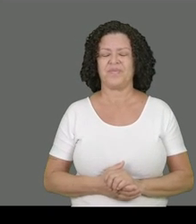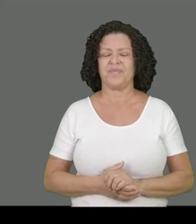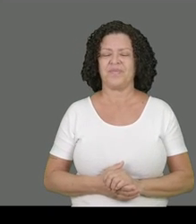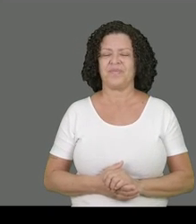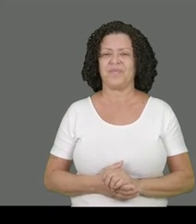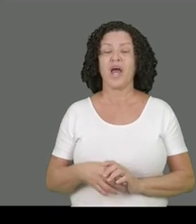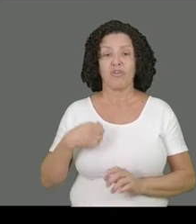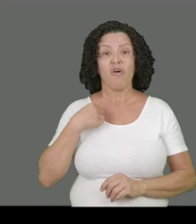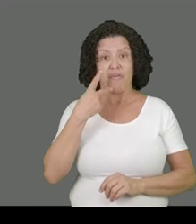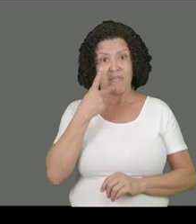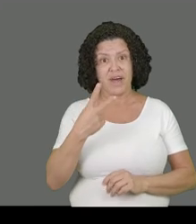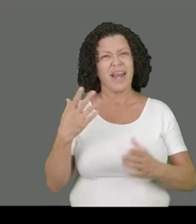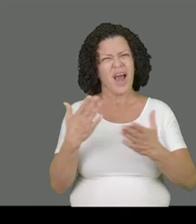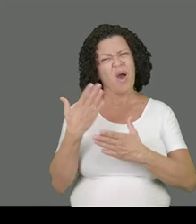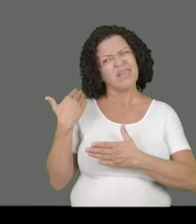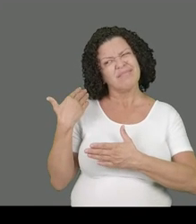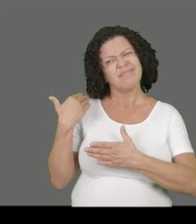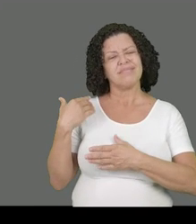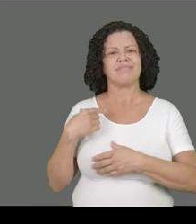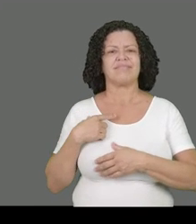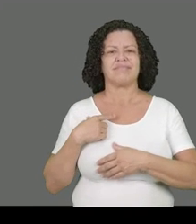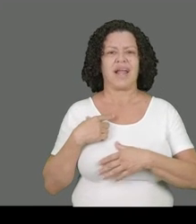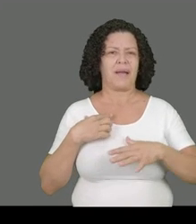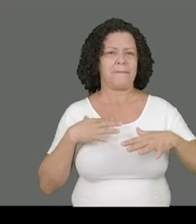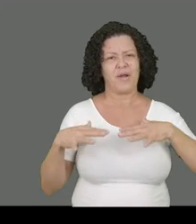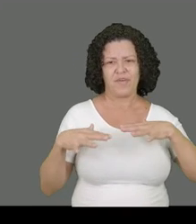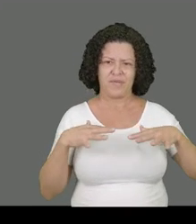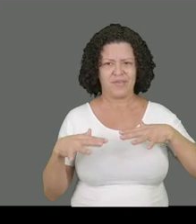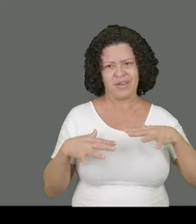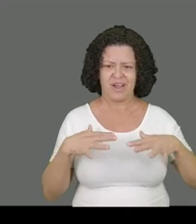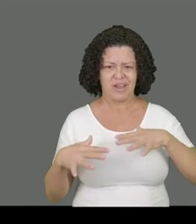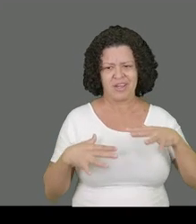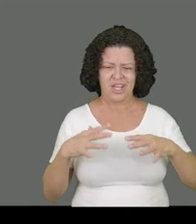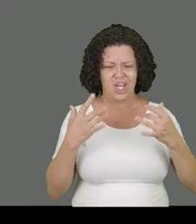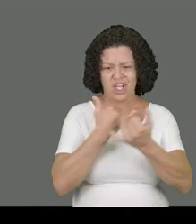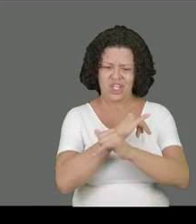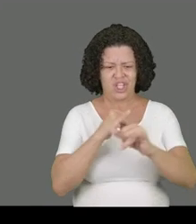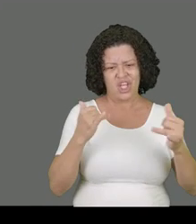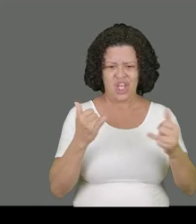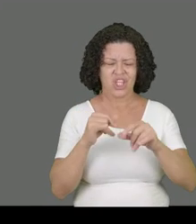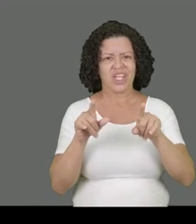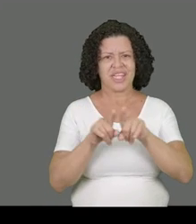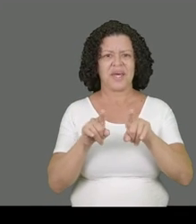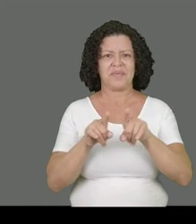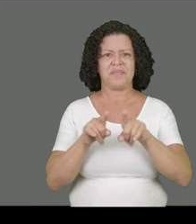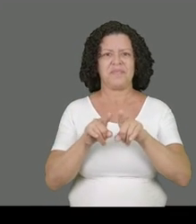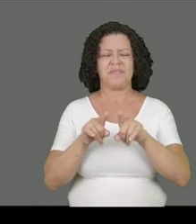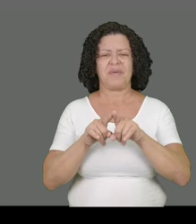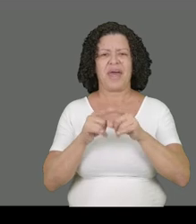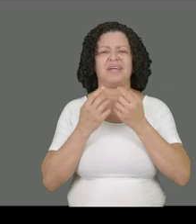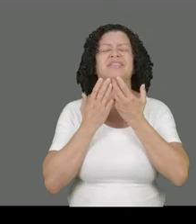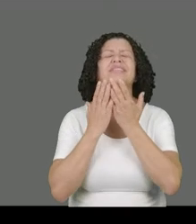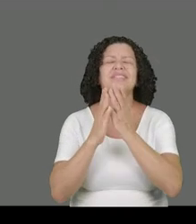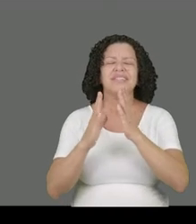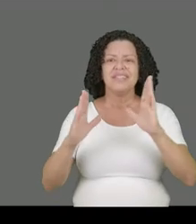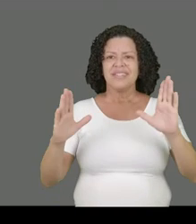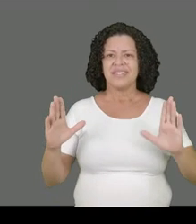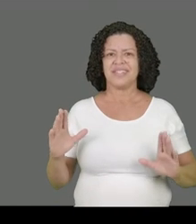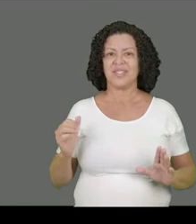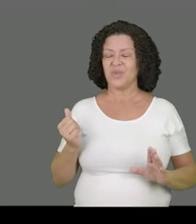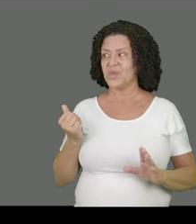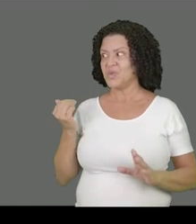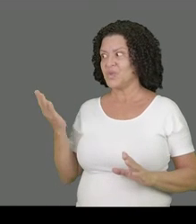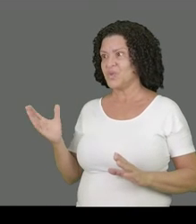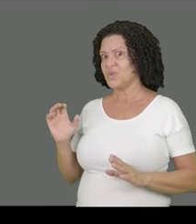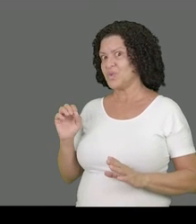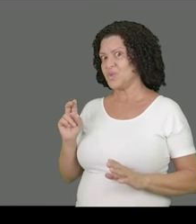Veja só, ainda há pouco nós falamos a respeito de movimentar as energias e também de se abrir em